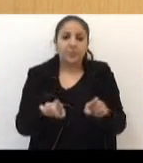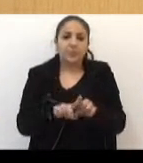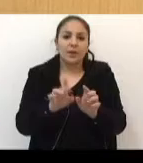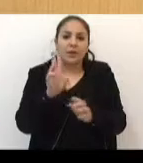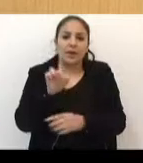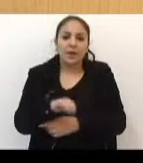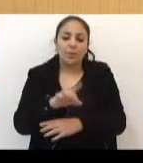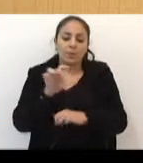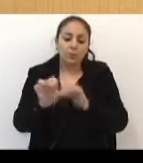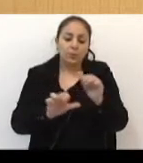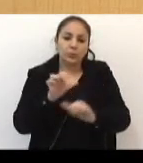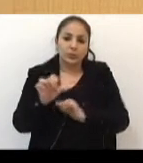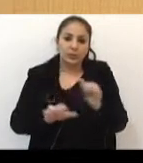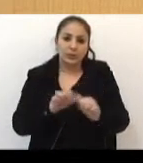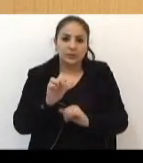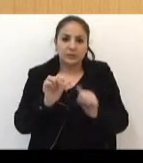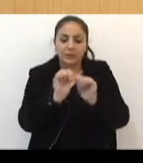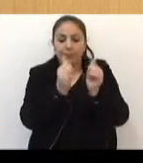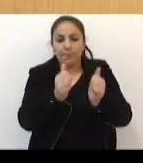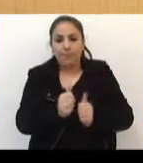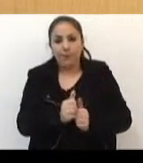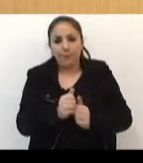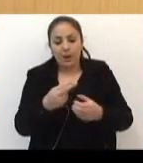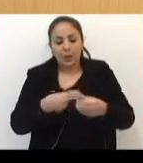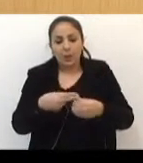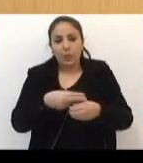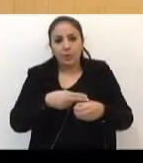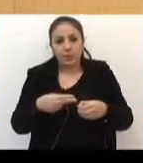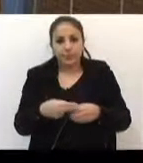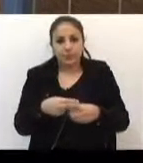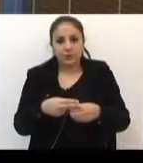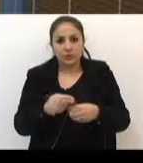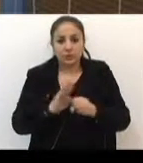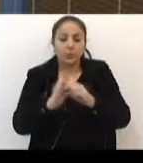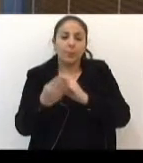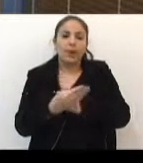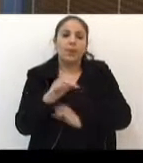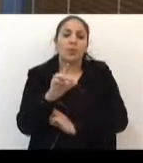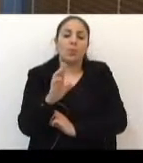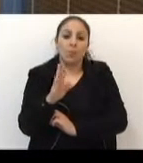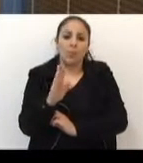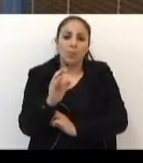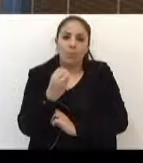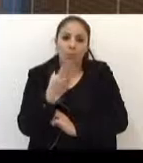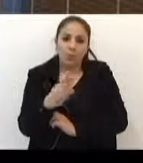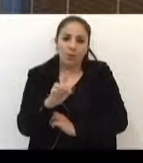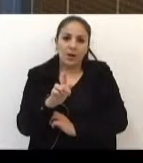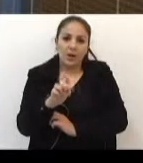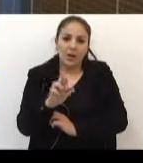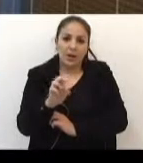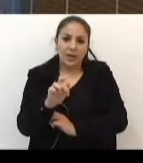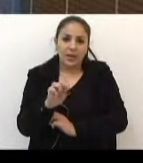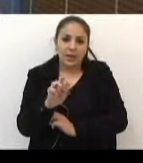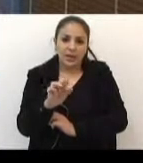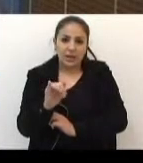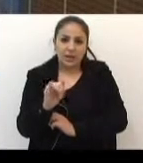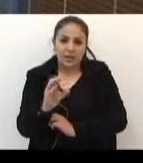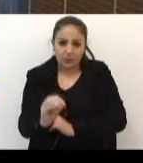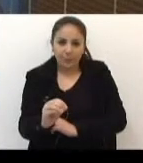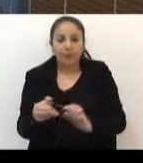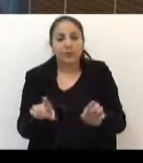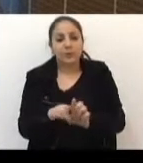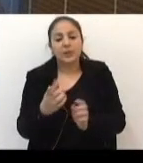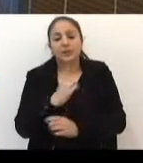uma alteração no mapa urbano do loteamento Bom Recreio. Quando da aprovação da lei vigente, se cometeu